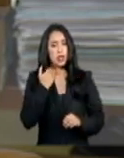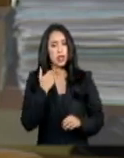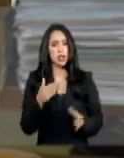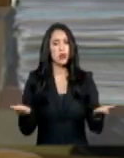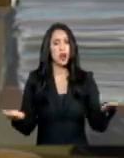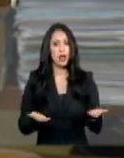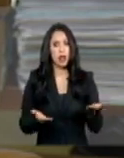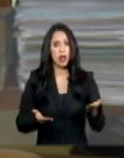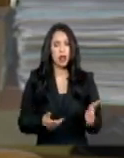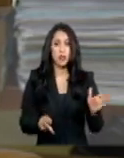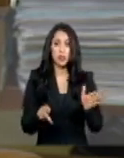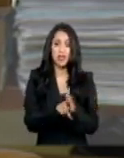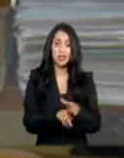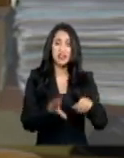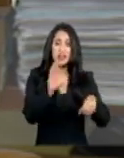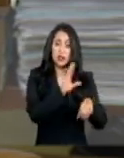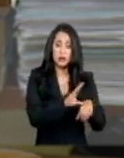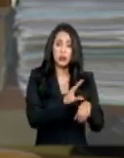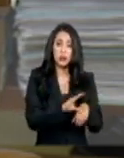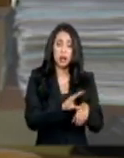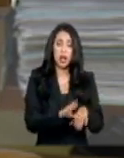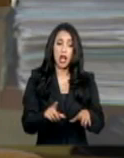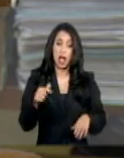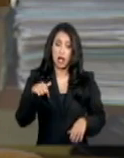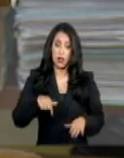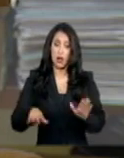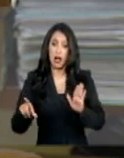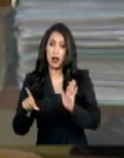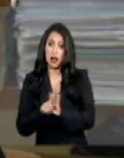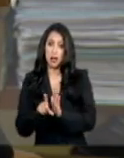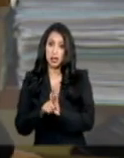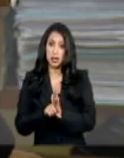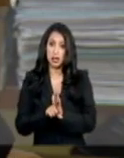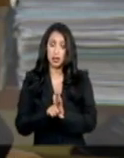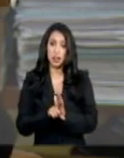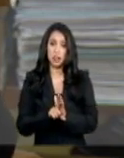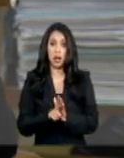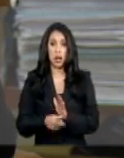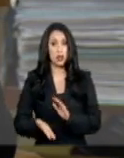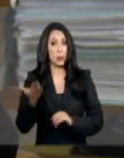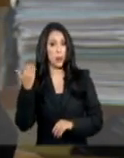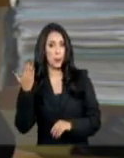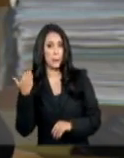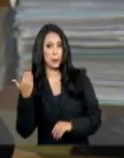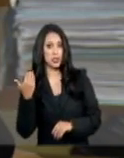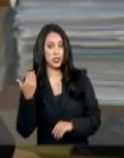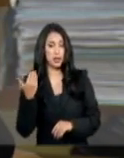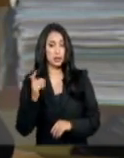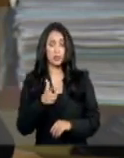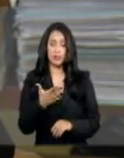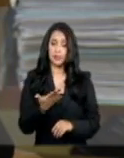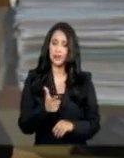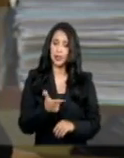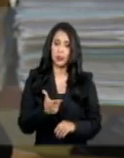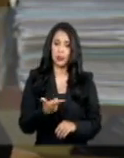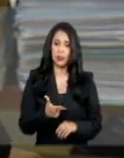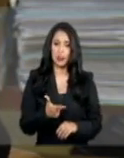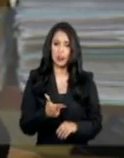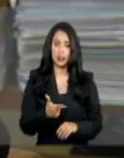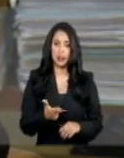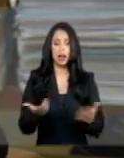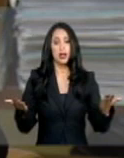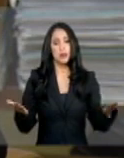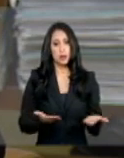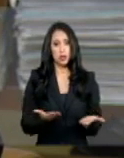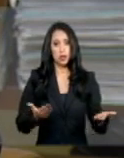impondo se ao legislador o que no passado podia ser menos evidente o fato de o presidente